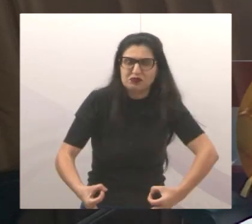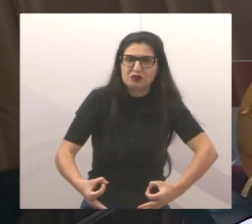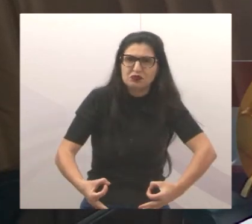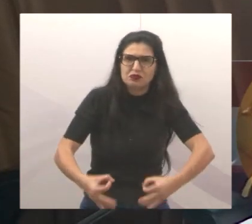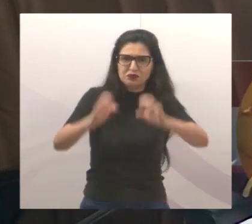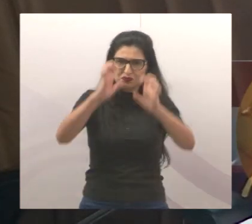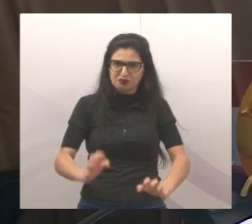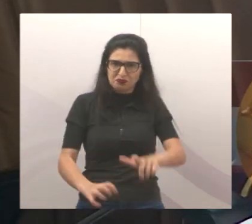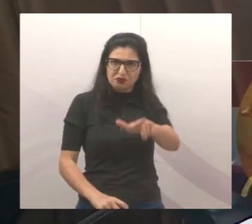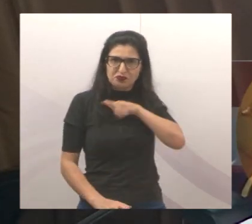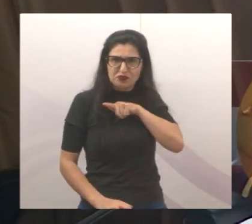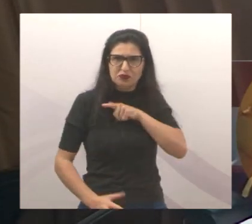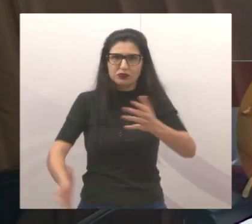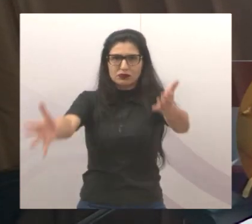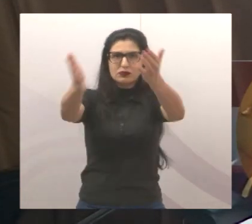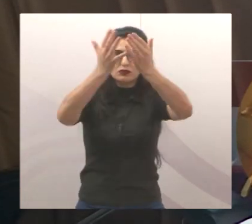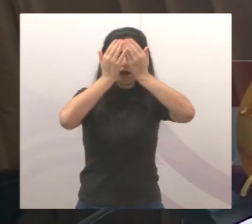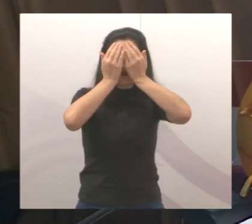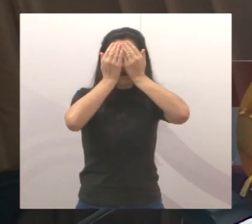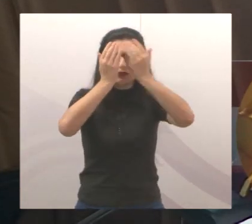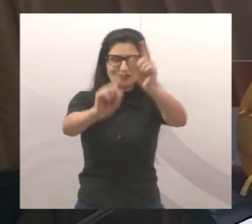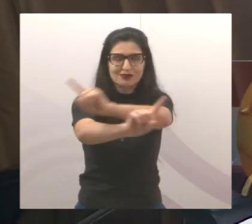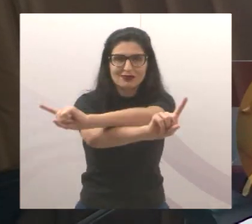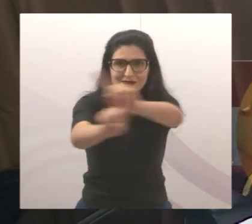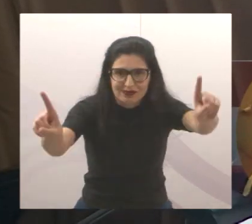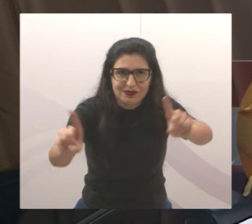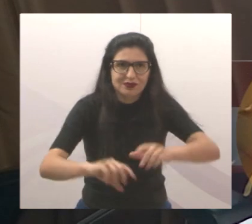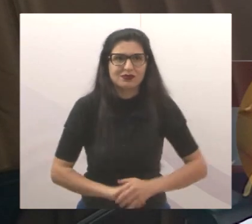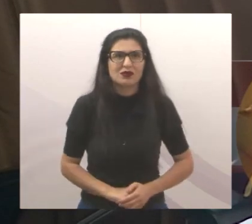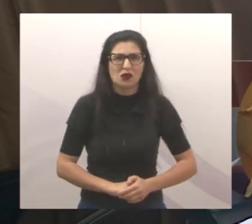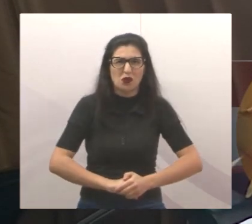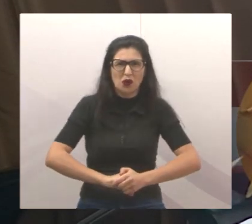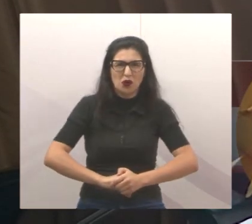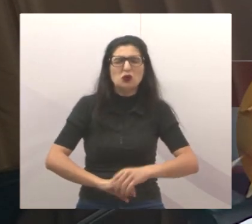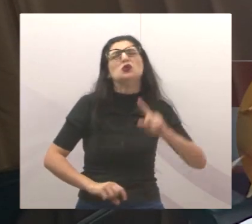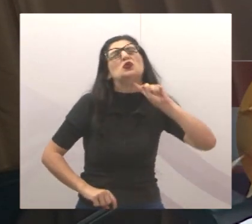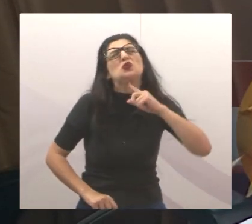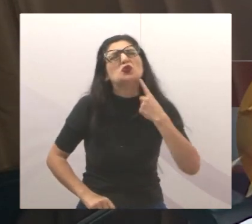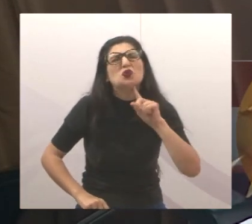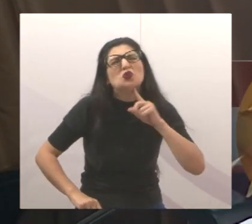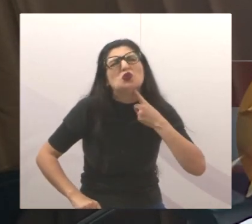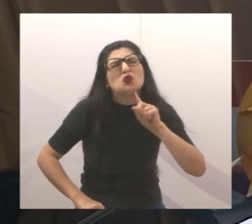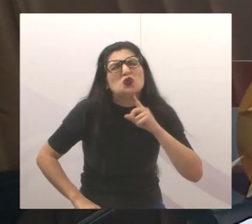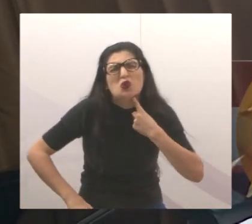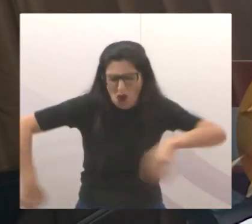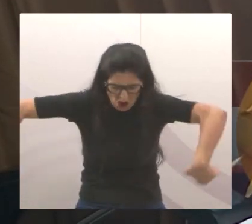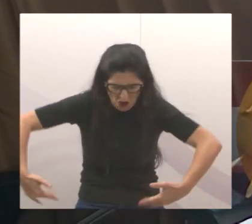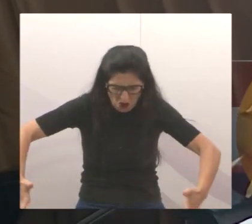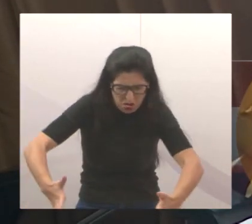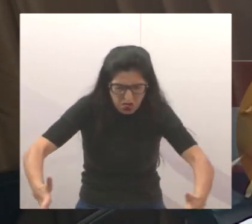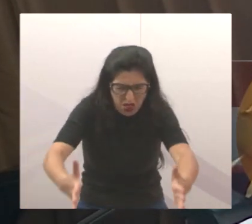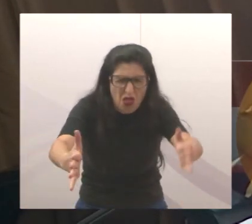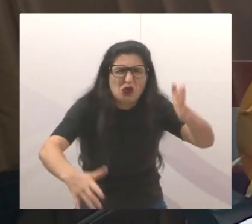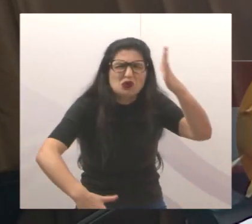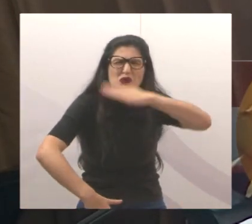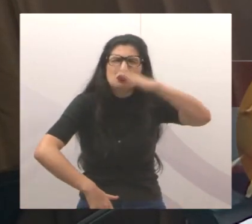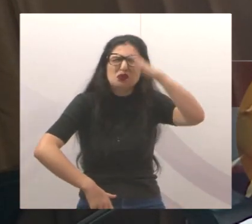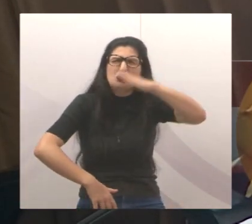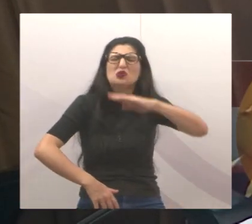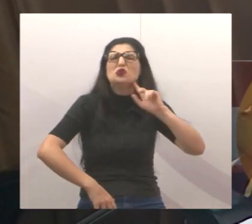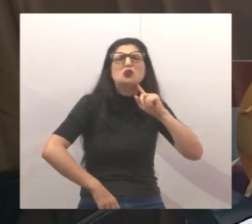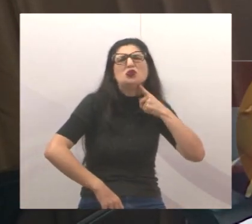o olho, já é impacto ambiental, o esgoto a céu aberto, é impossível. Eu acompanhei a briga do Terra